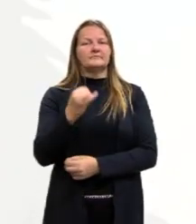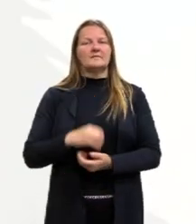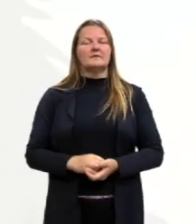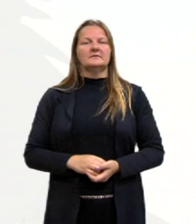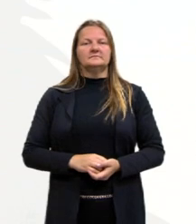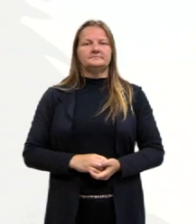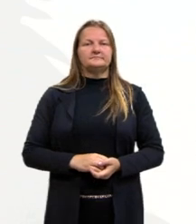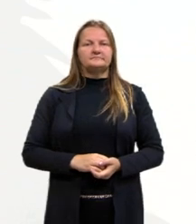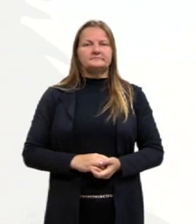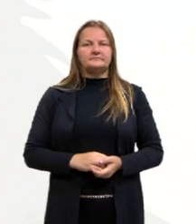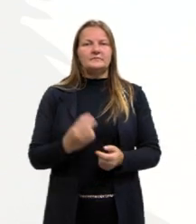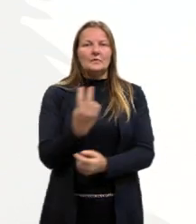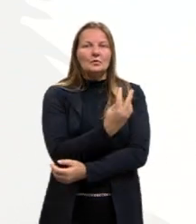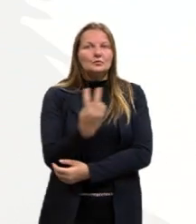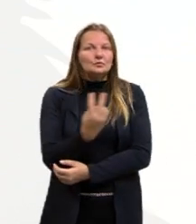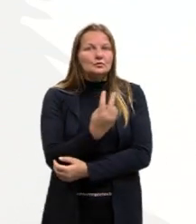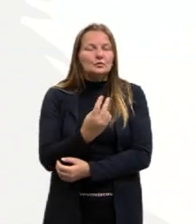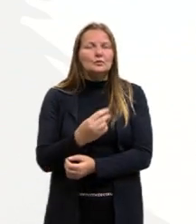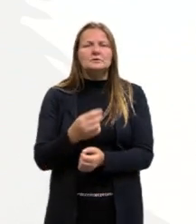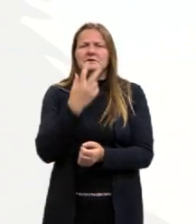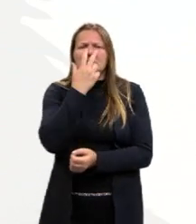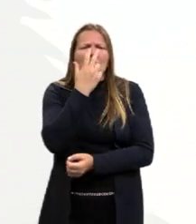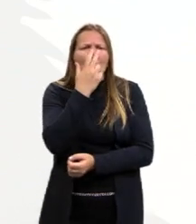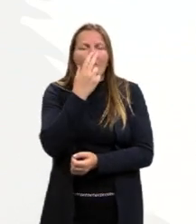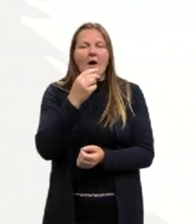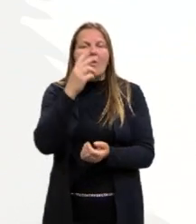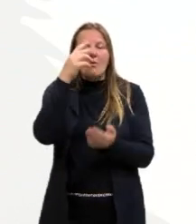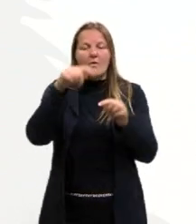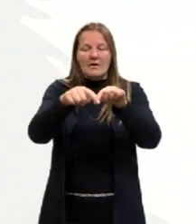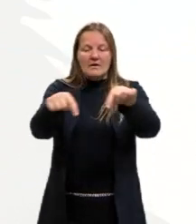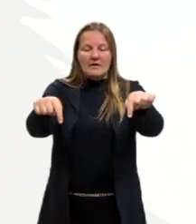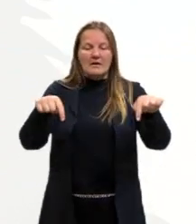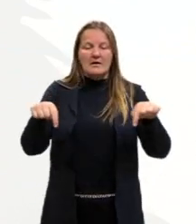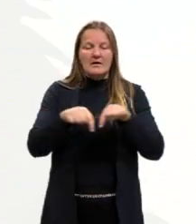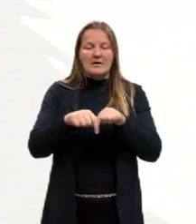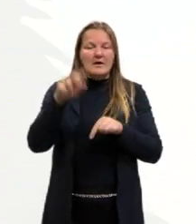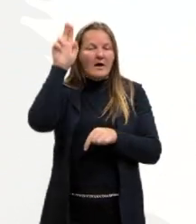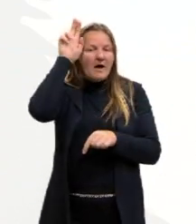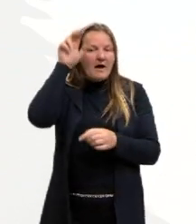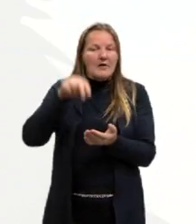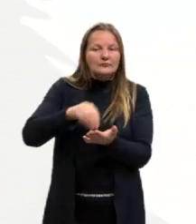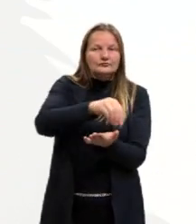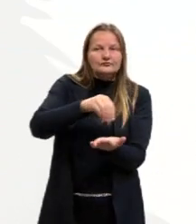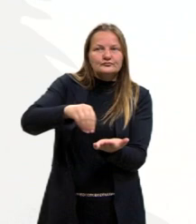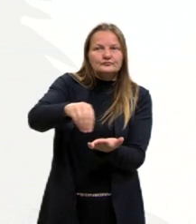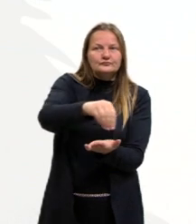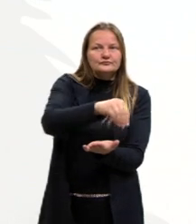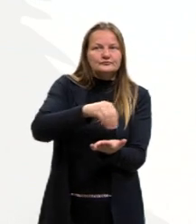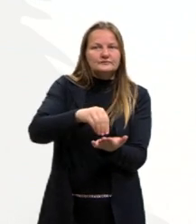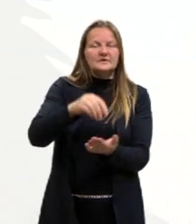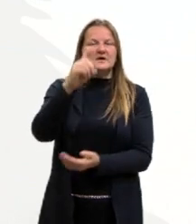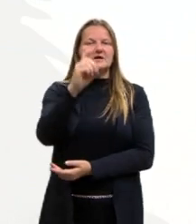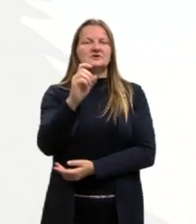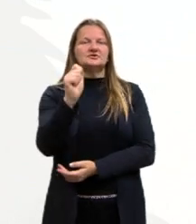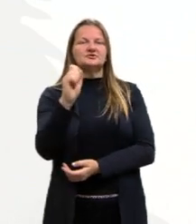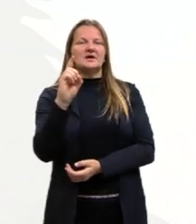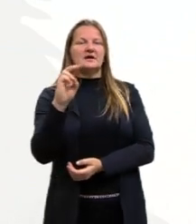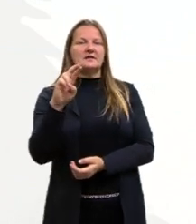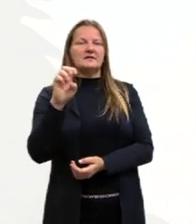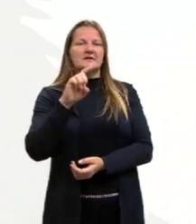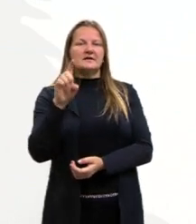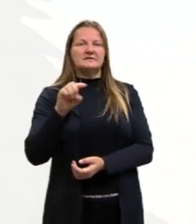em interpretação, é como se a gente estivesse num tabuleiro aí de xadrez. No xadrez, a gente